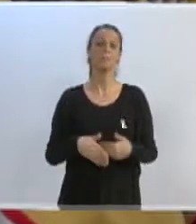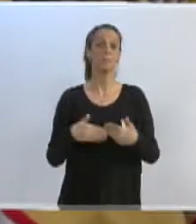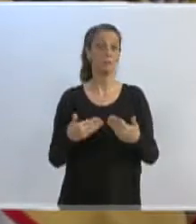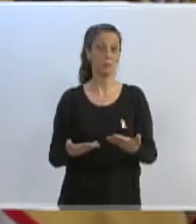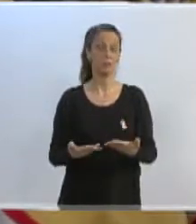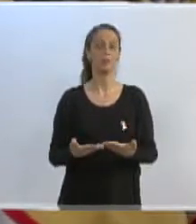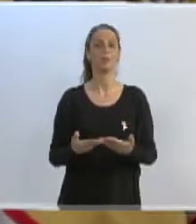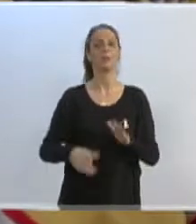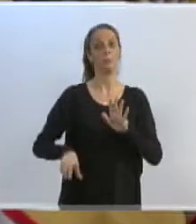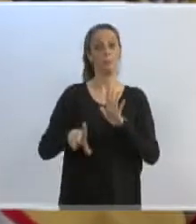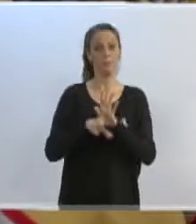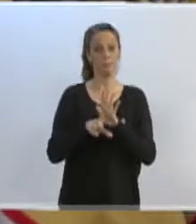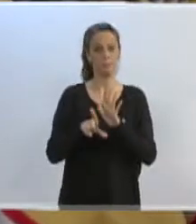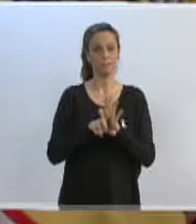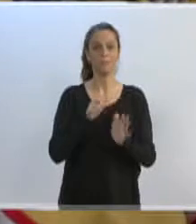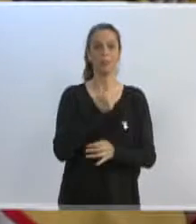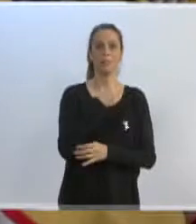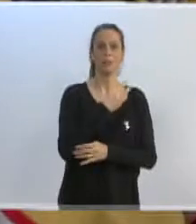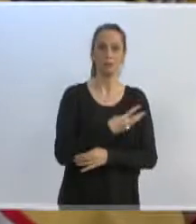Ainda sobre a Lei